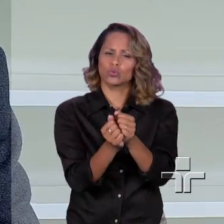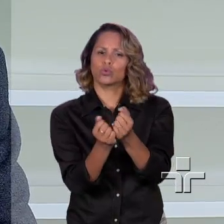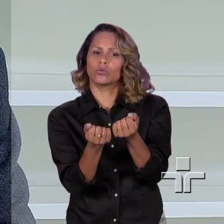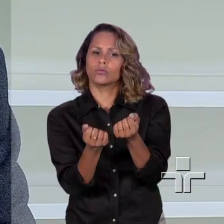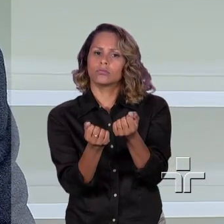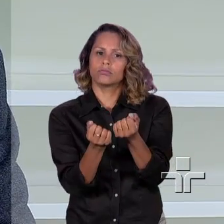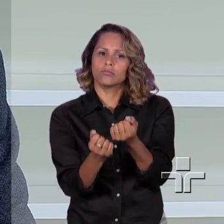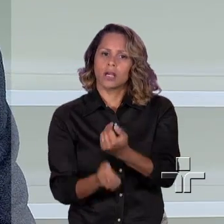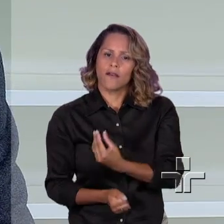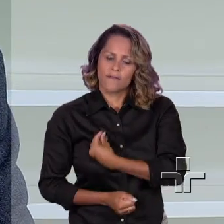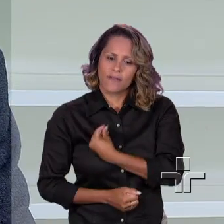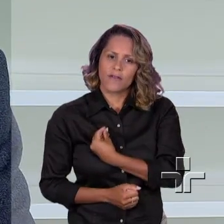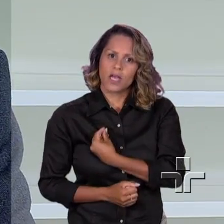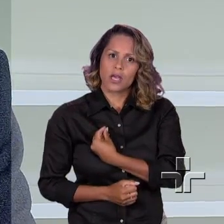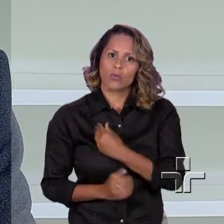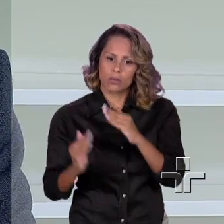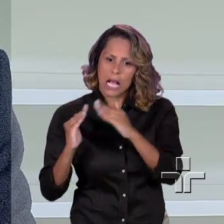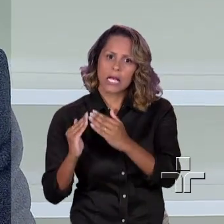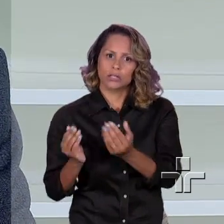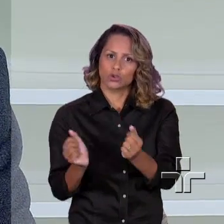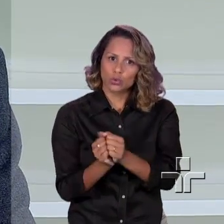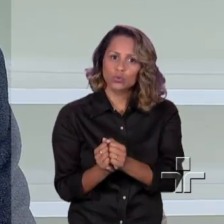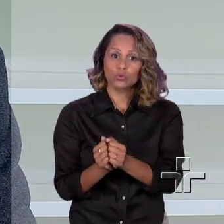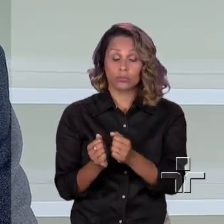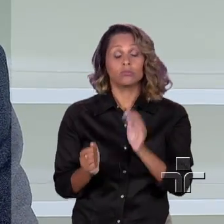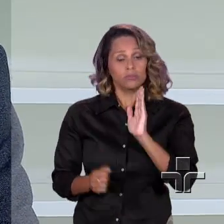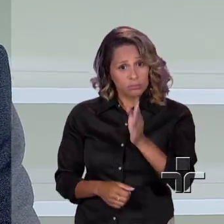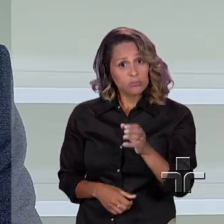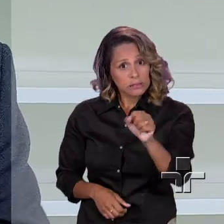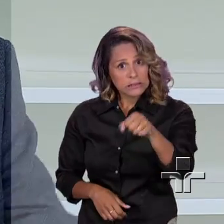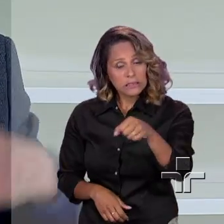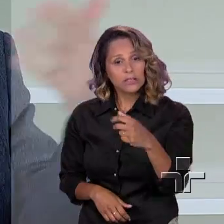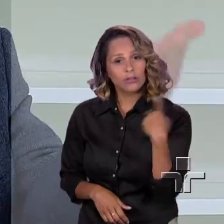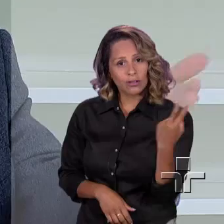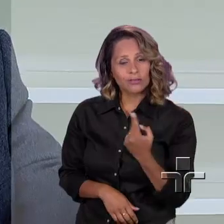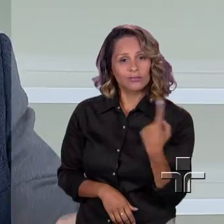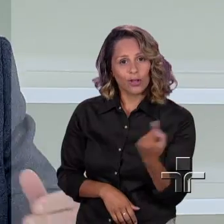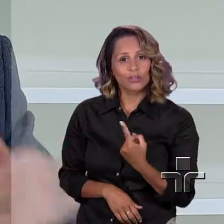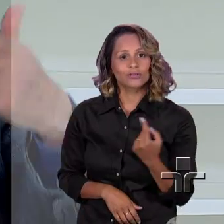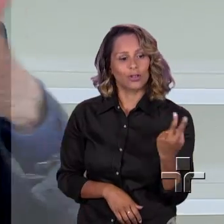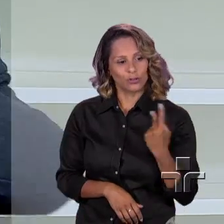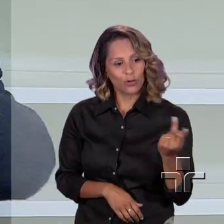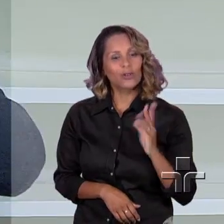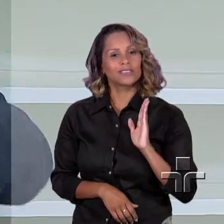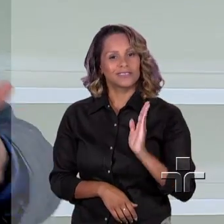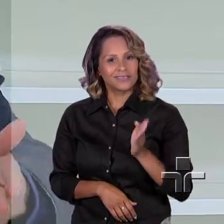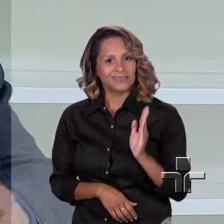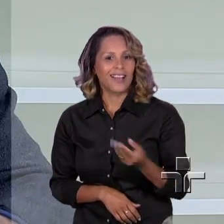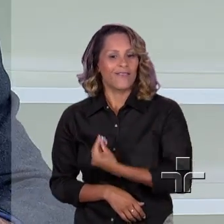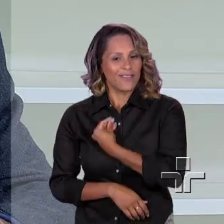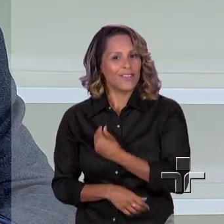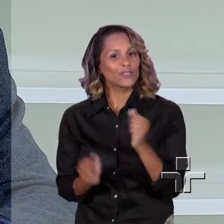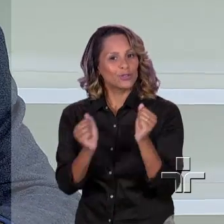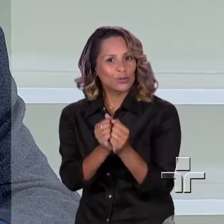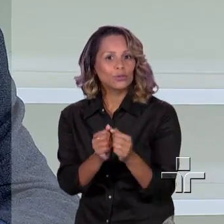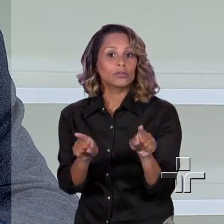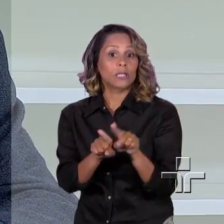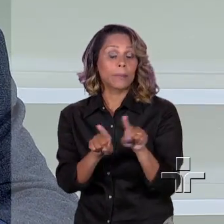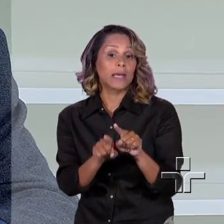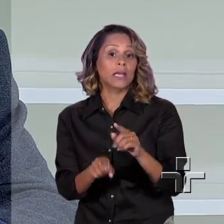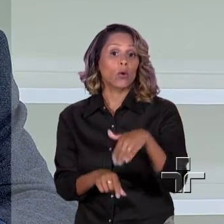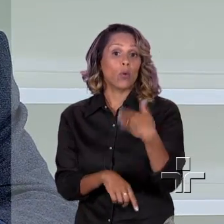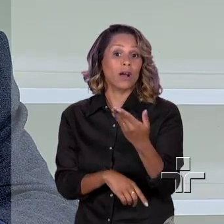da organização Bar Palmares, depois de VPR, tivemos uma convivência. No exílio, morei na casa dele em Lisboa, dele do